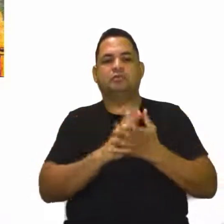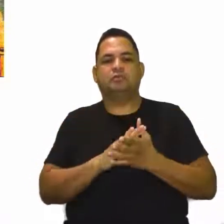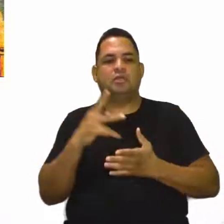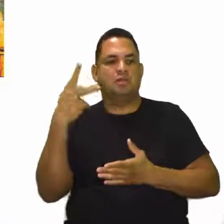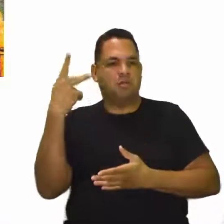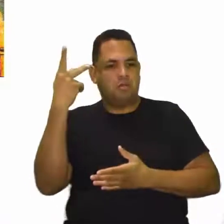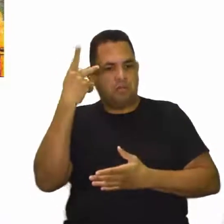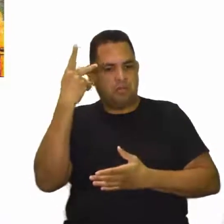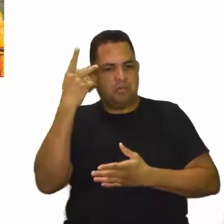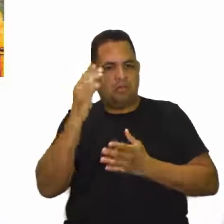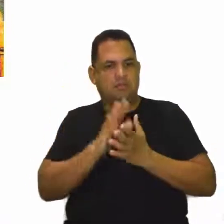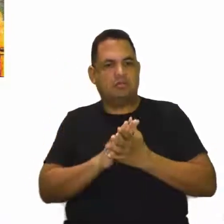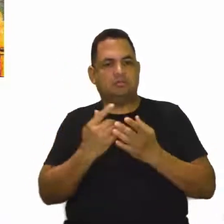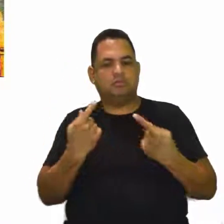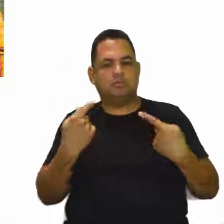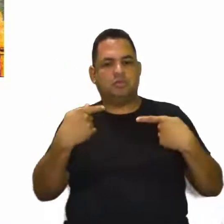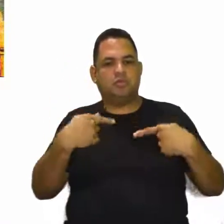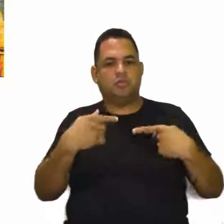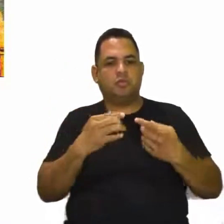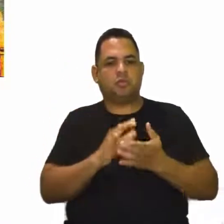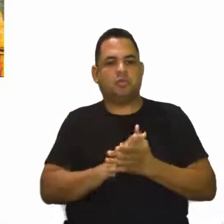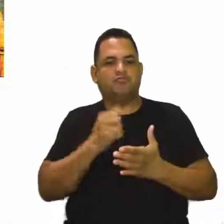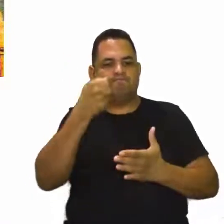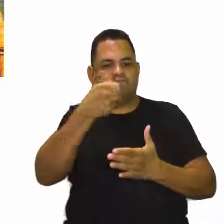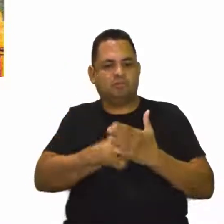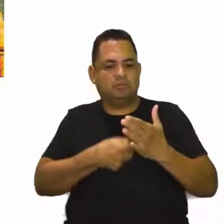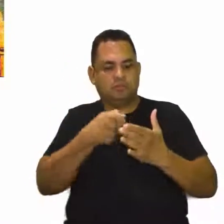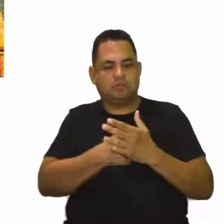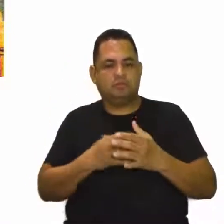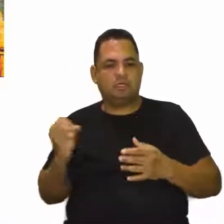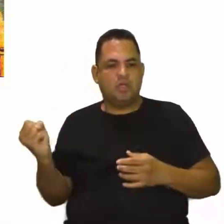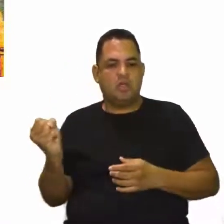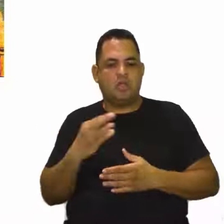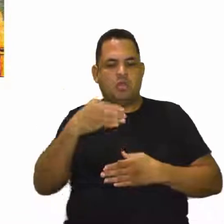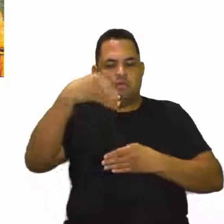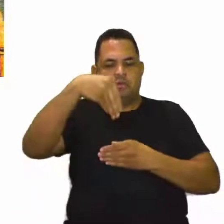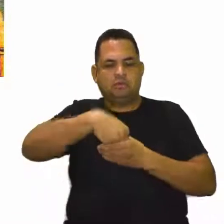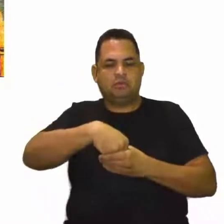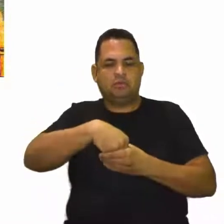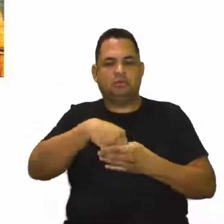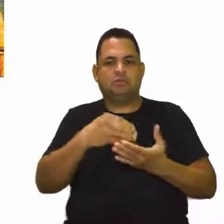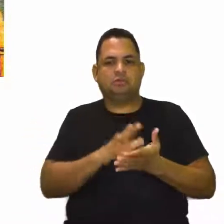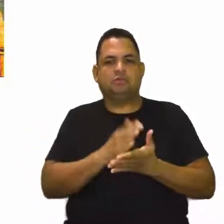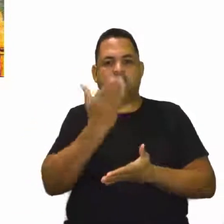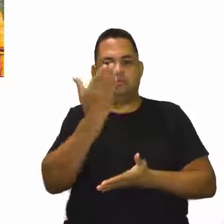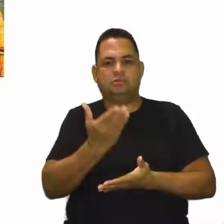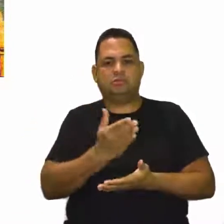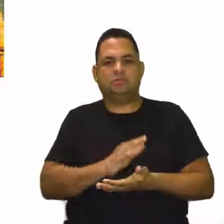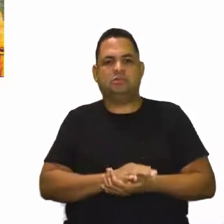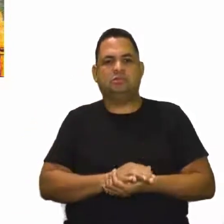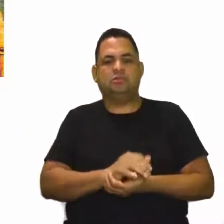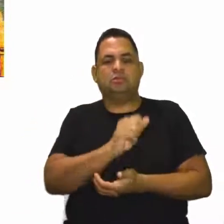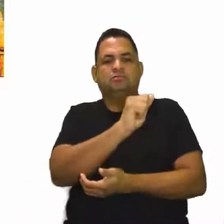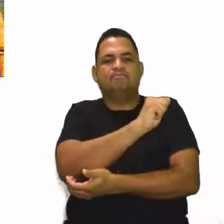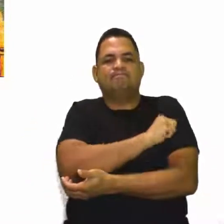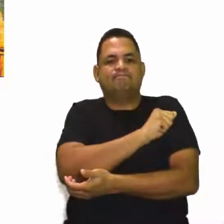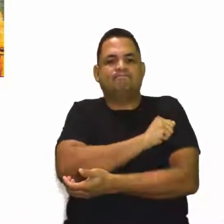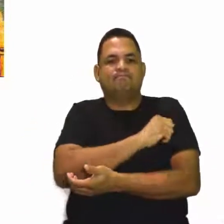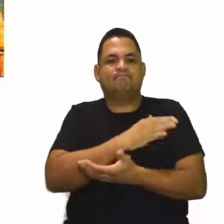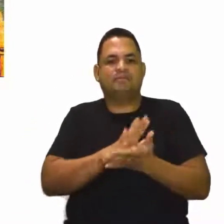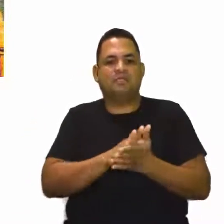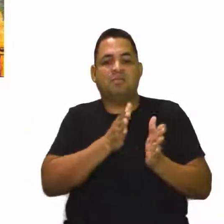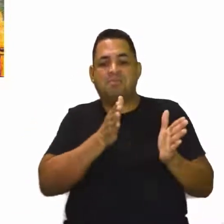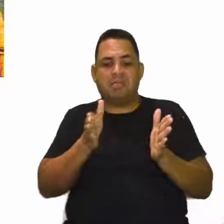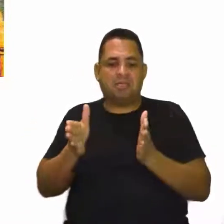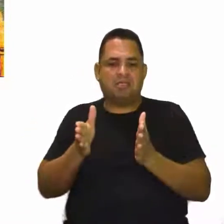Grupos oposicionistas vão defender novas eleições. Tá vendo aí? Tá vendo aí? Aluno, é uma questão de